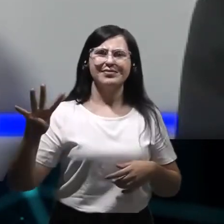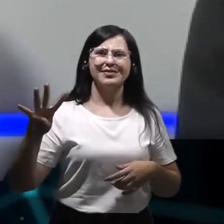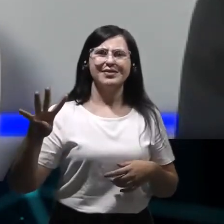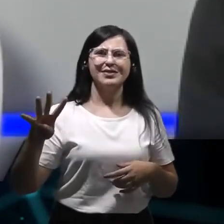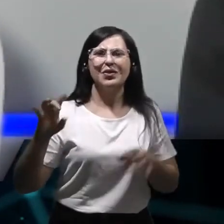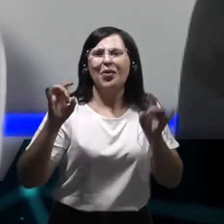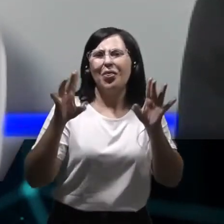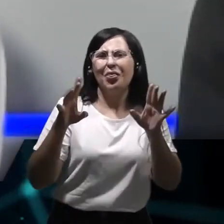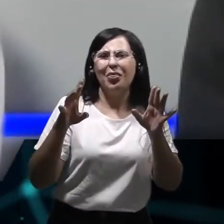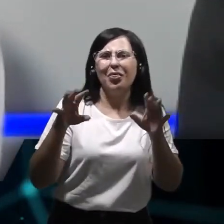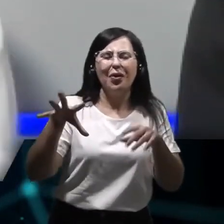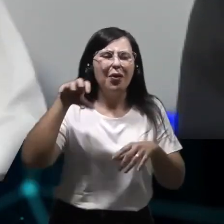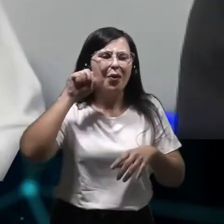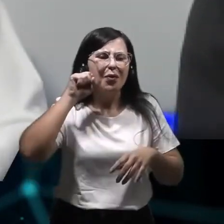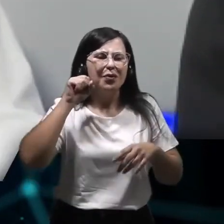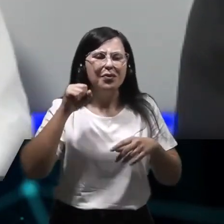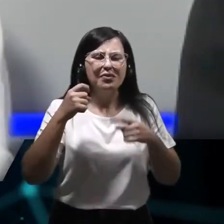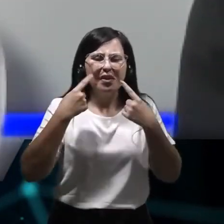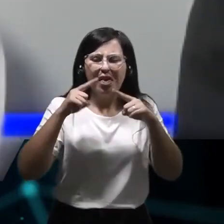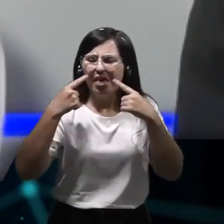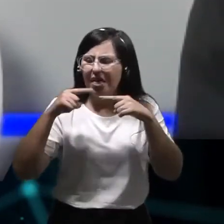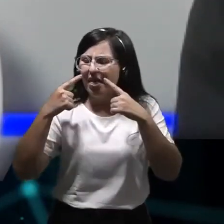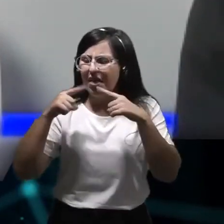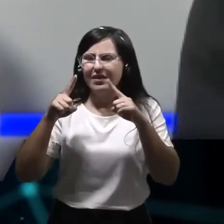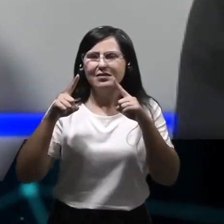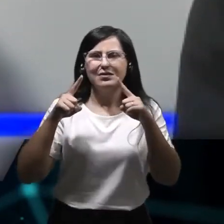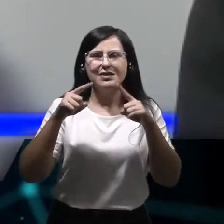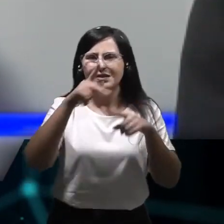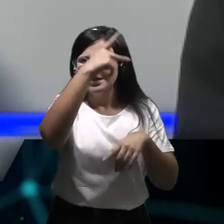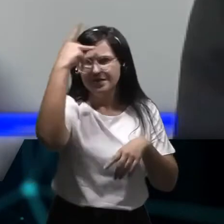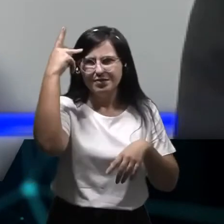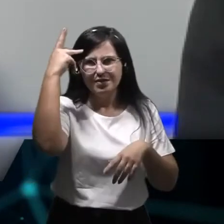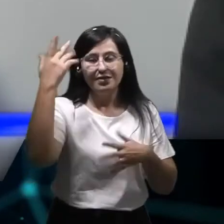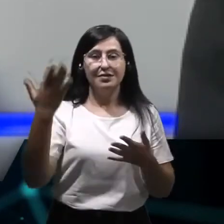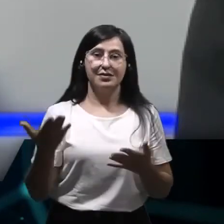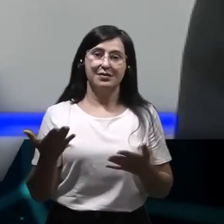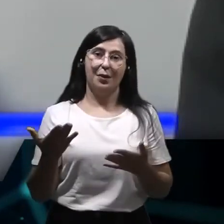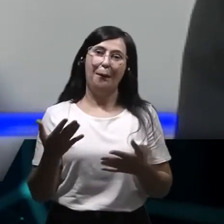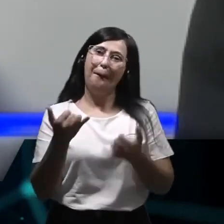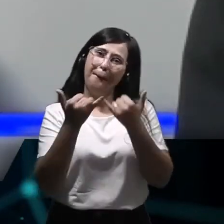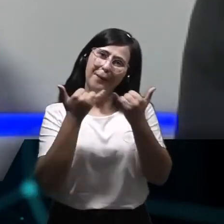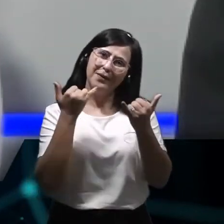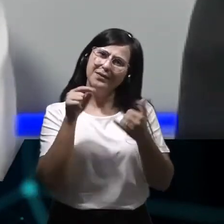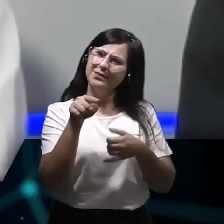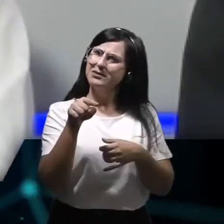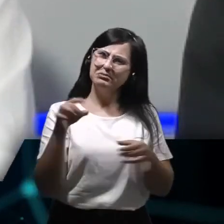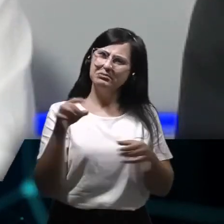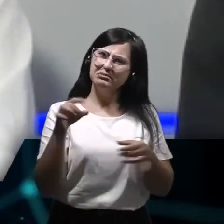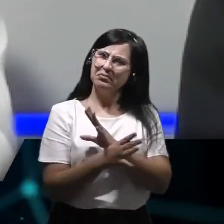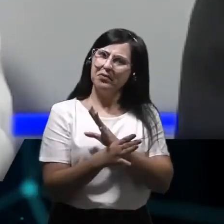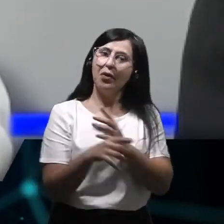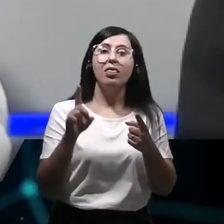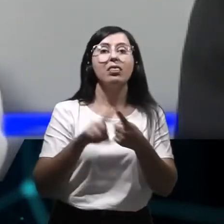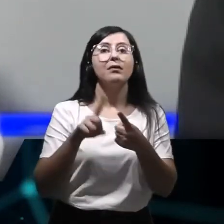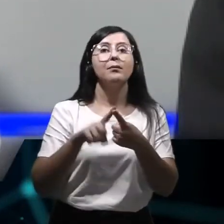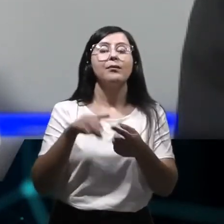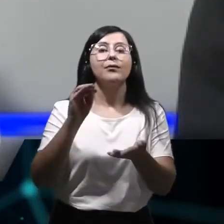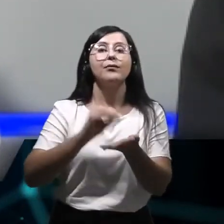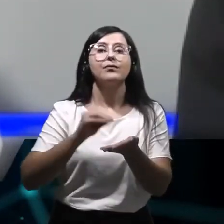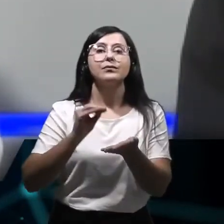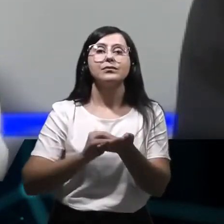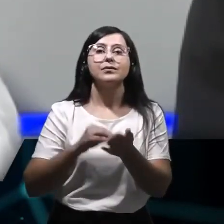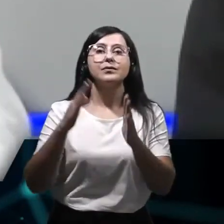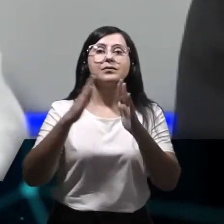reclamação, e a gente vê até essas ampliações inacabadas. Né? Inclusive, creches. Né? Creche